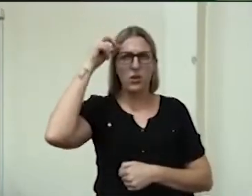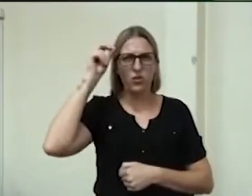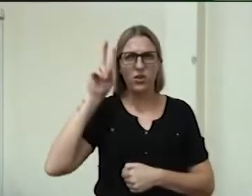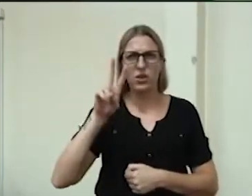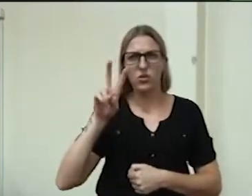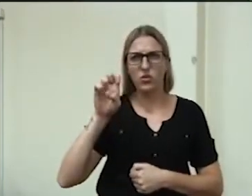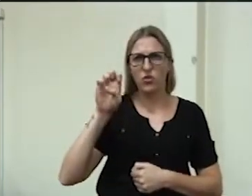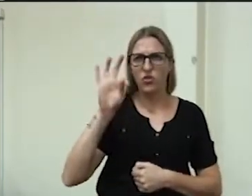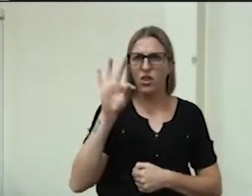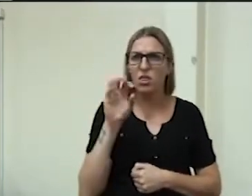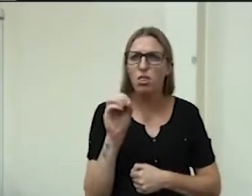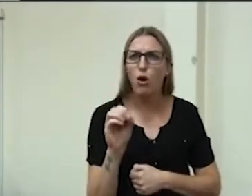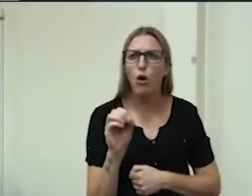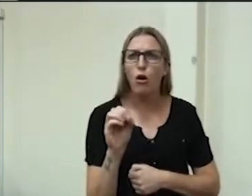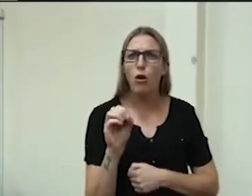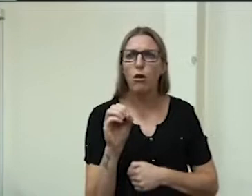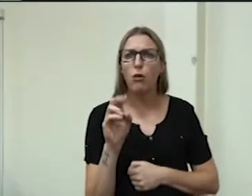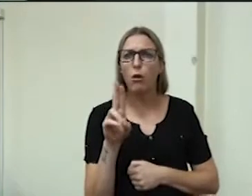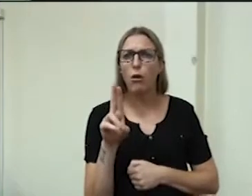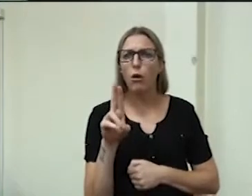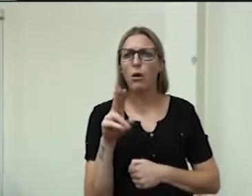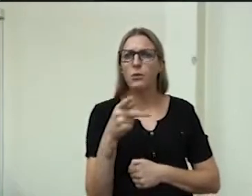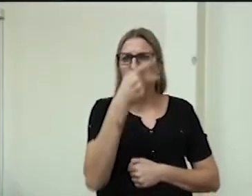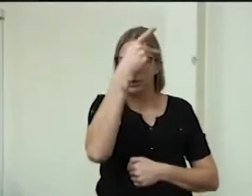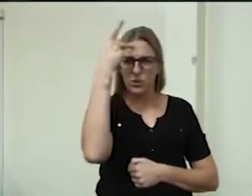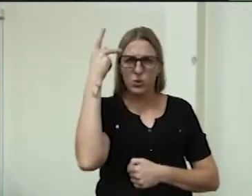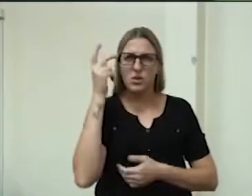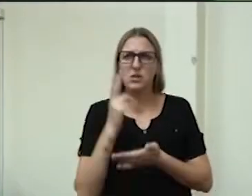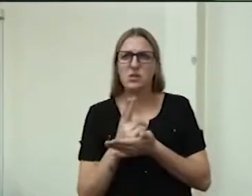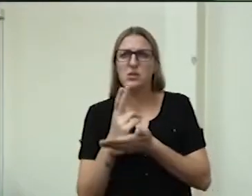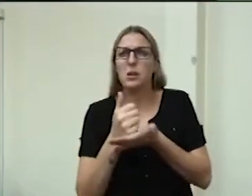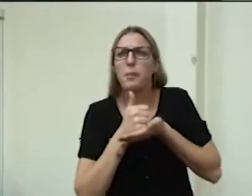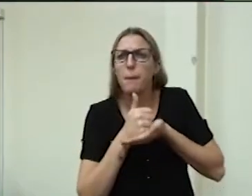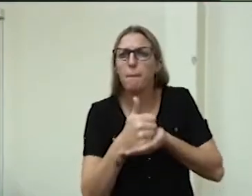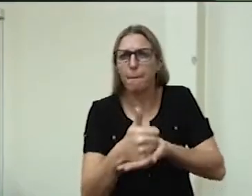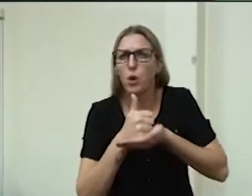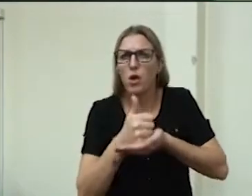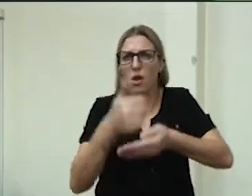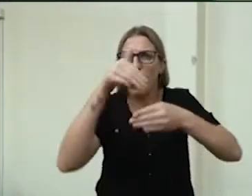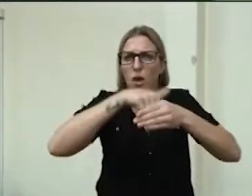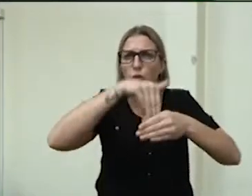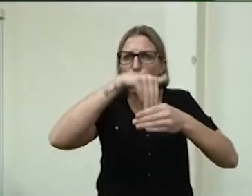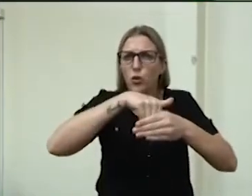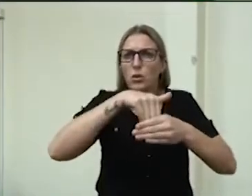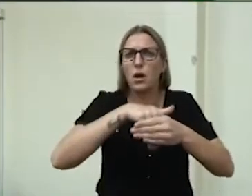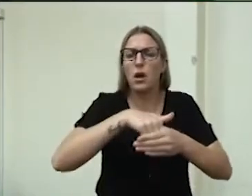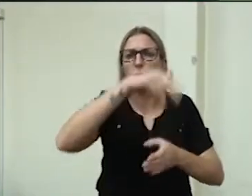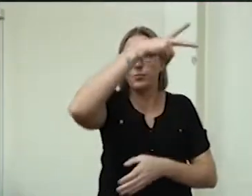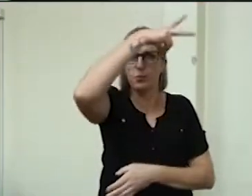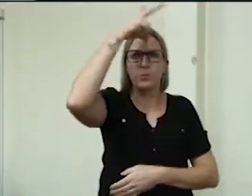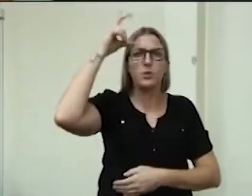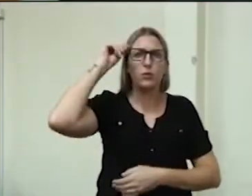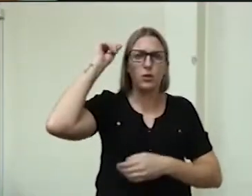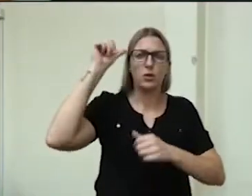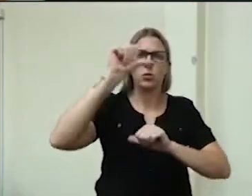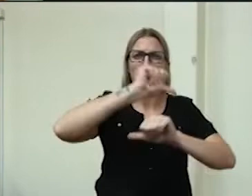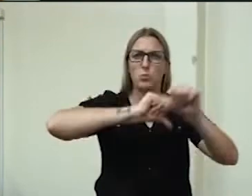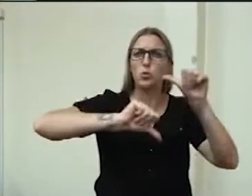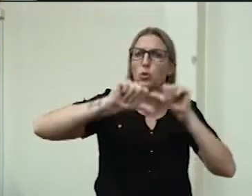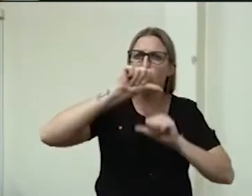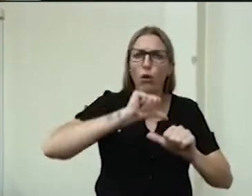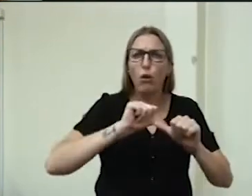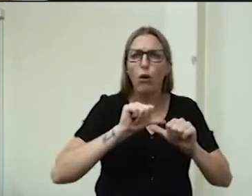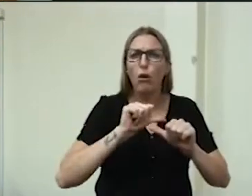sempre apoiaram ele nos bairros, né, porque ele sempre teve uma votação boa nos bairros. O prefeito mudou. Não, a pessoa não muda depois de